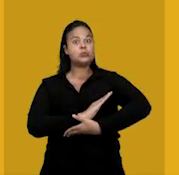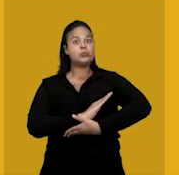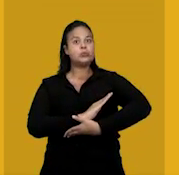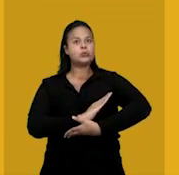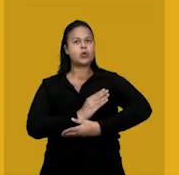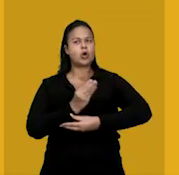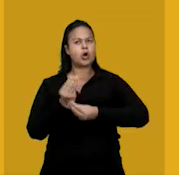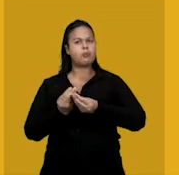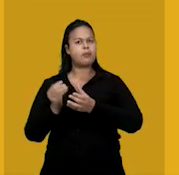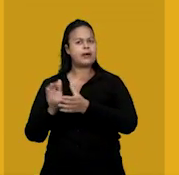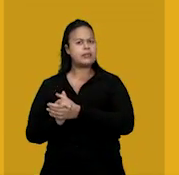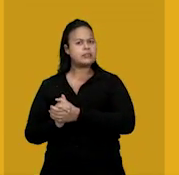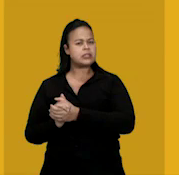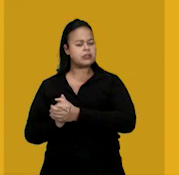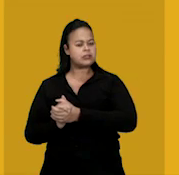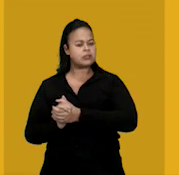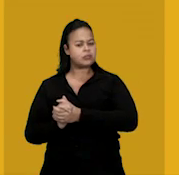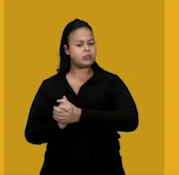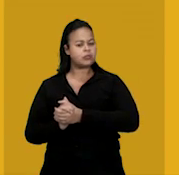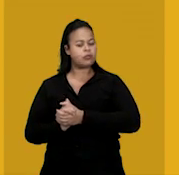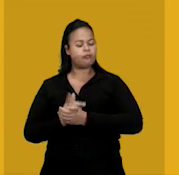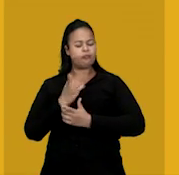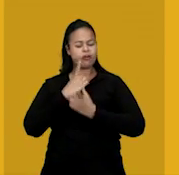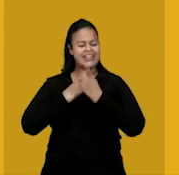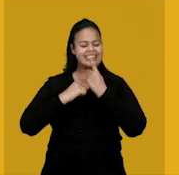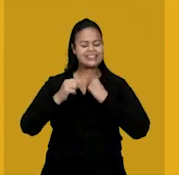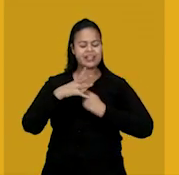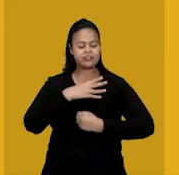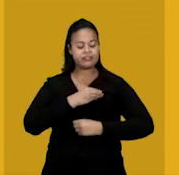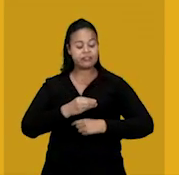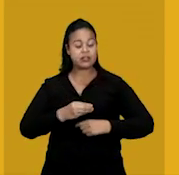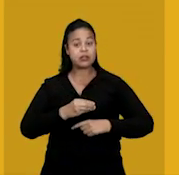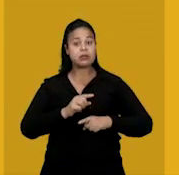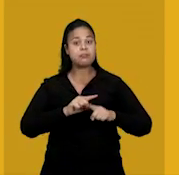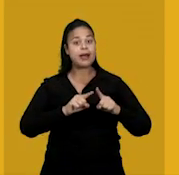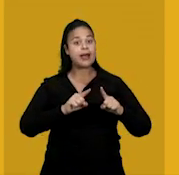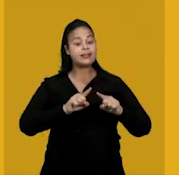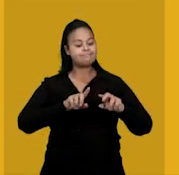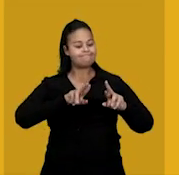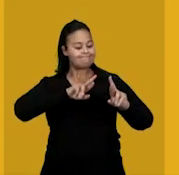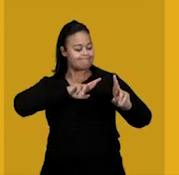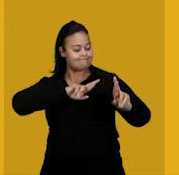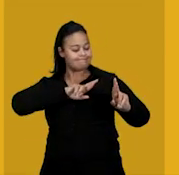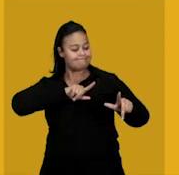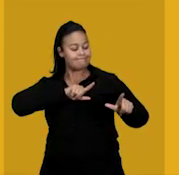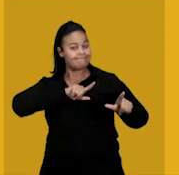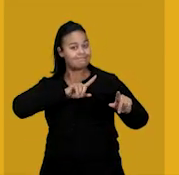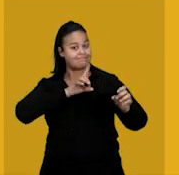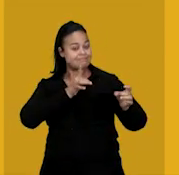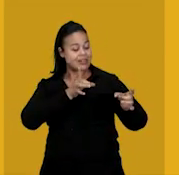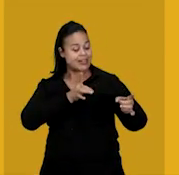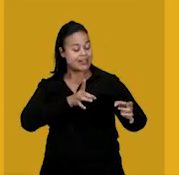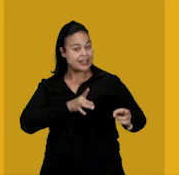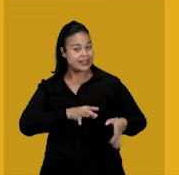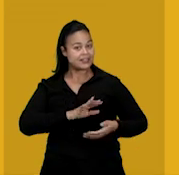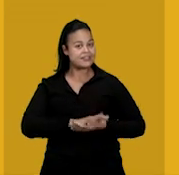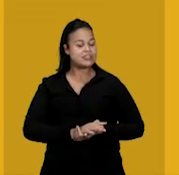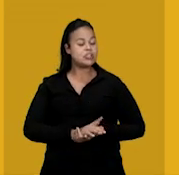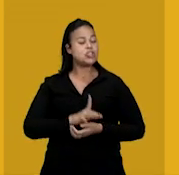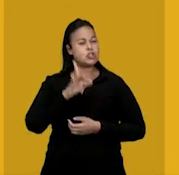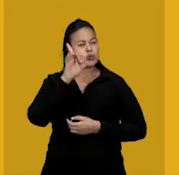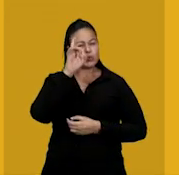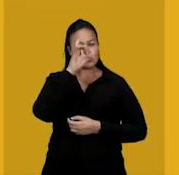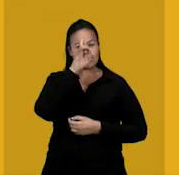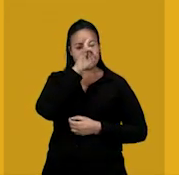experiência como pai, com um filho que nasceu com uma deficiência. Olha só, o nascimento de um